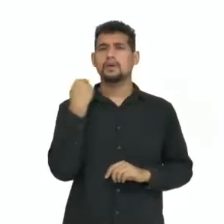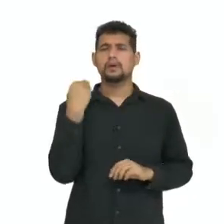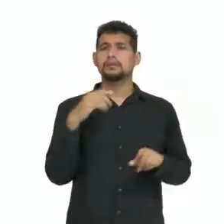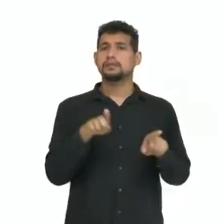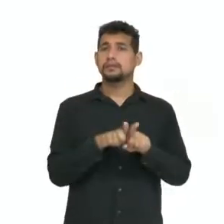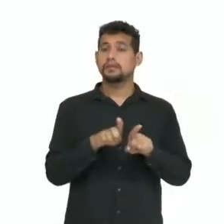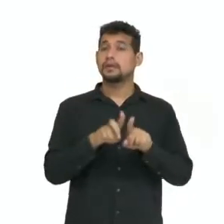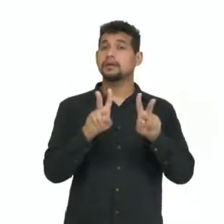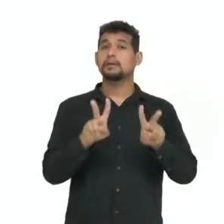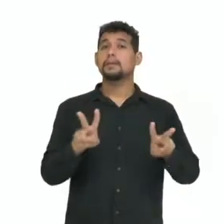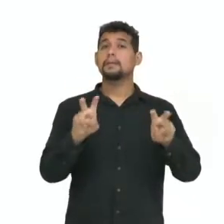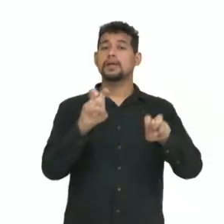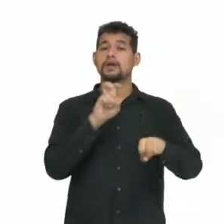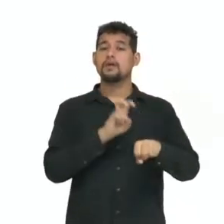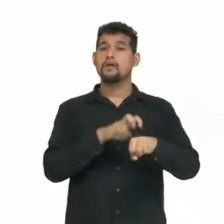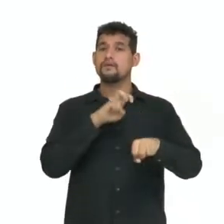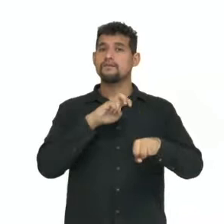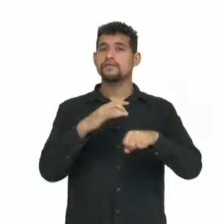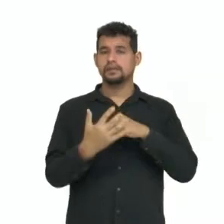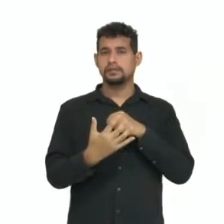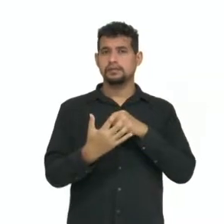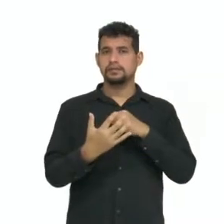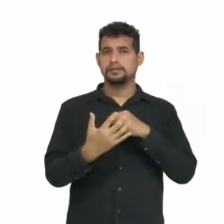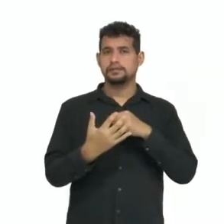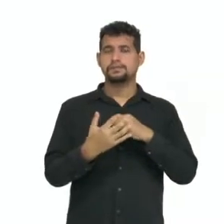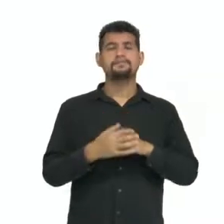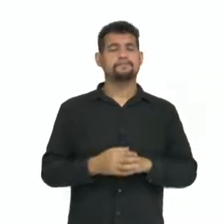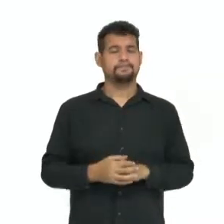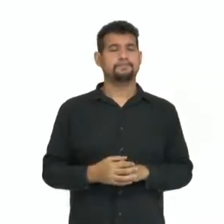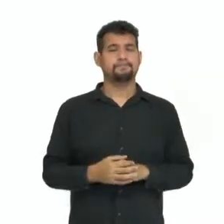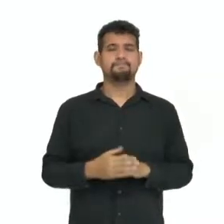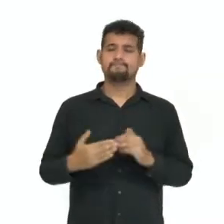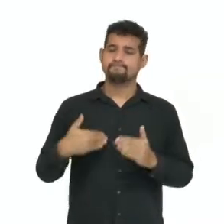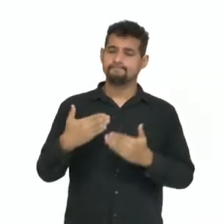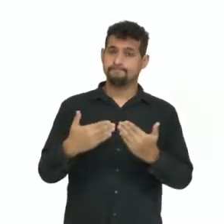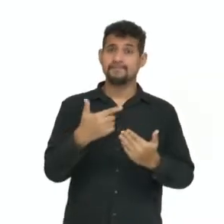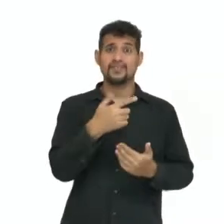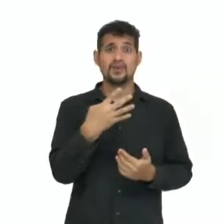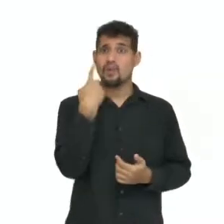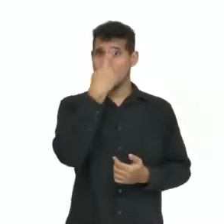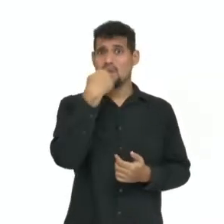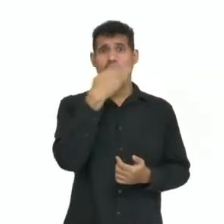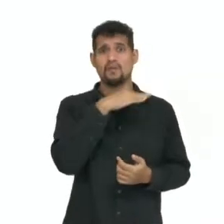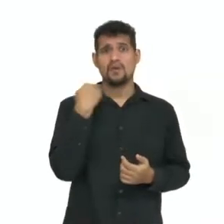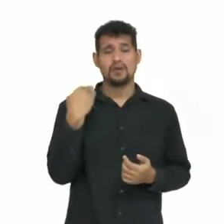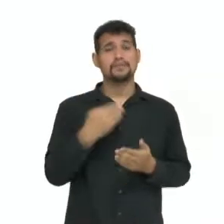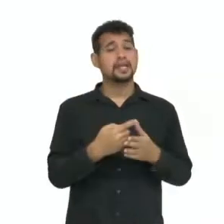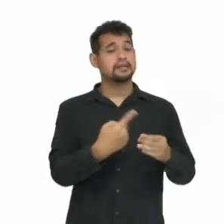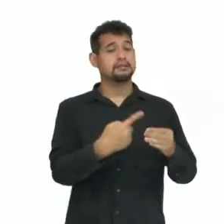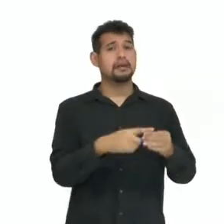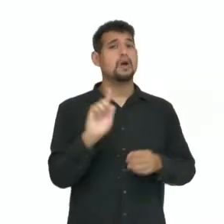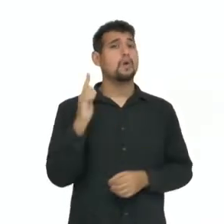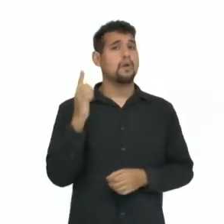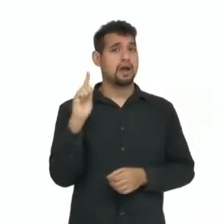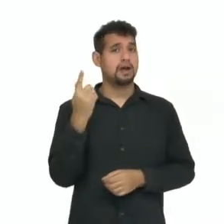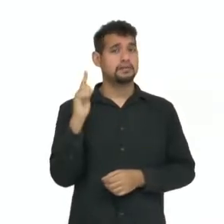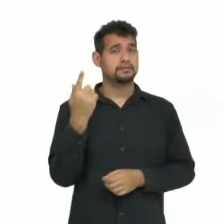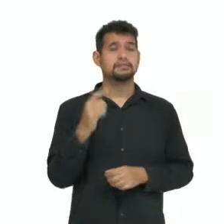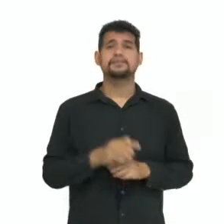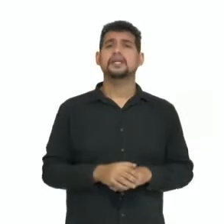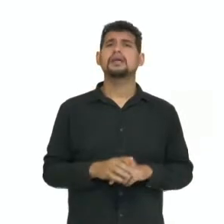pela Covid-19 nas últimas 24 horas, nos municípios goianos. A